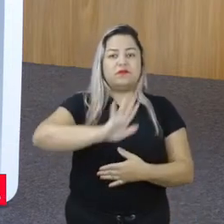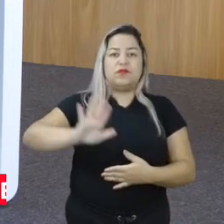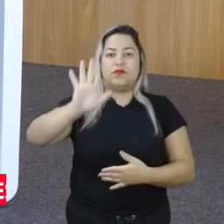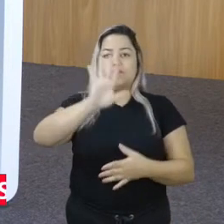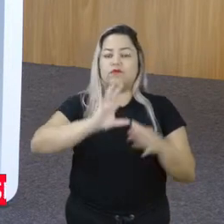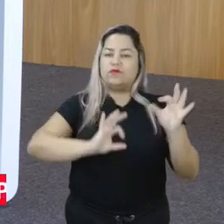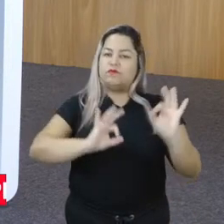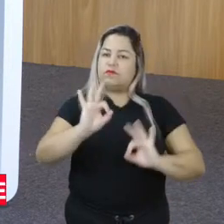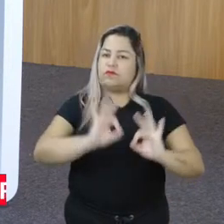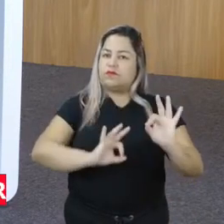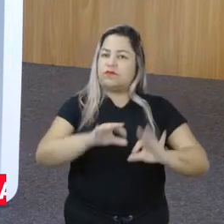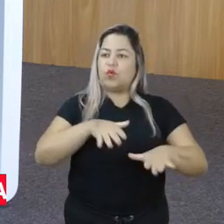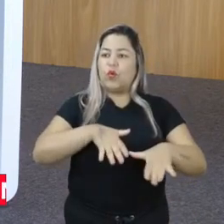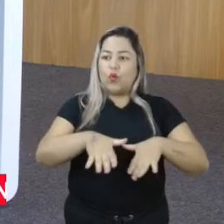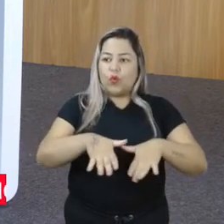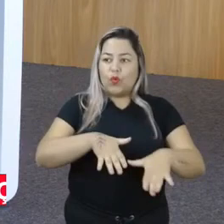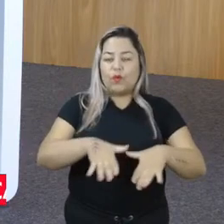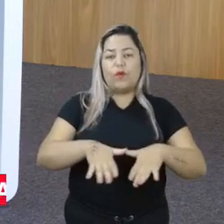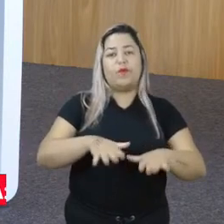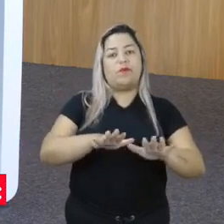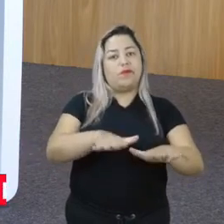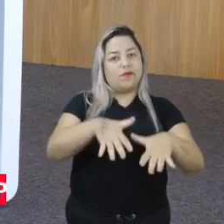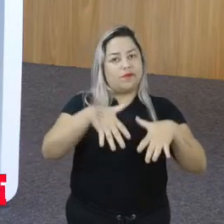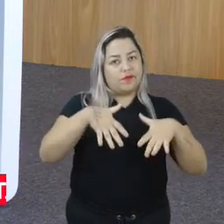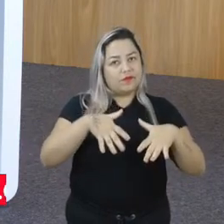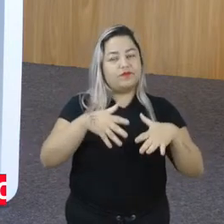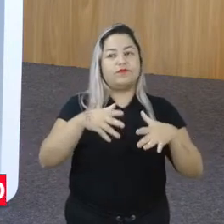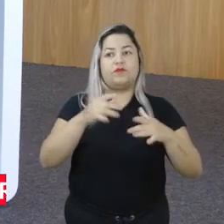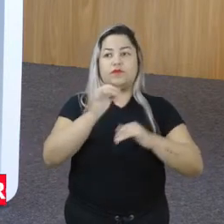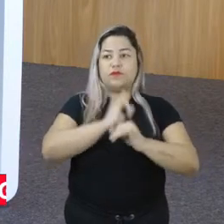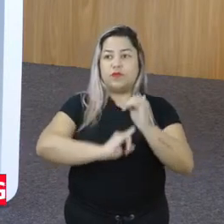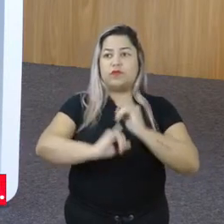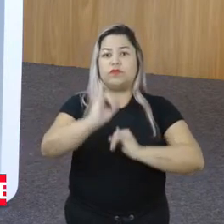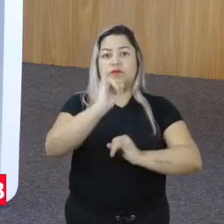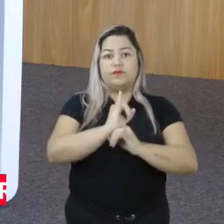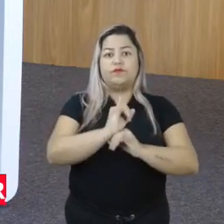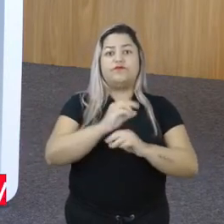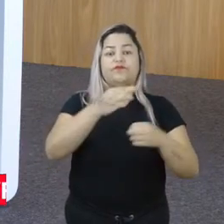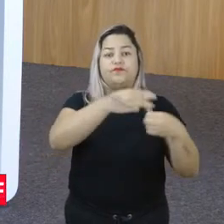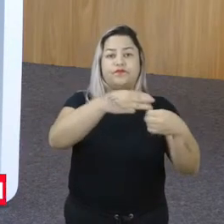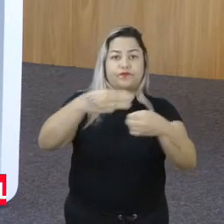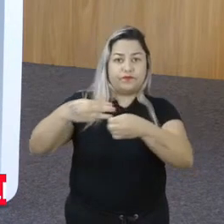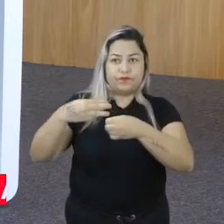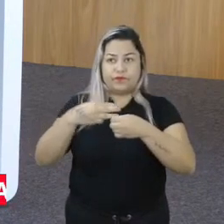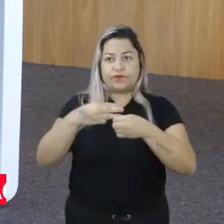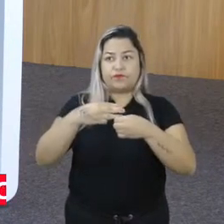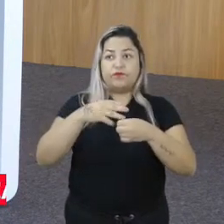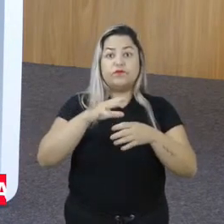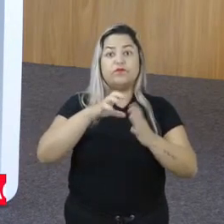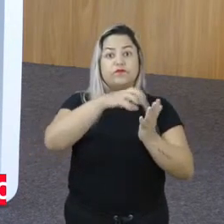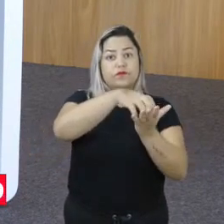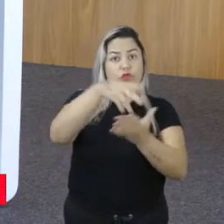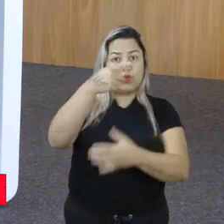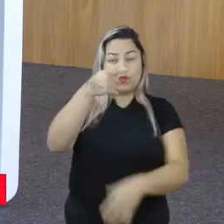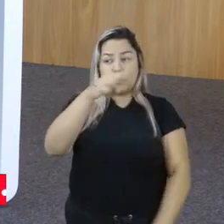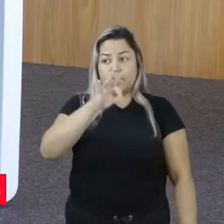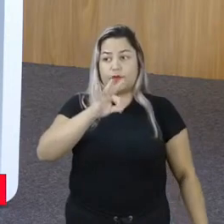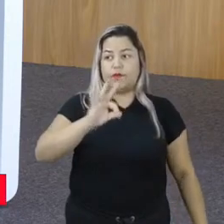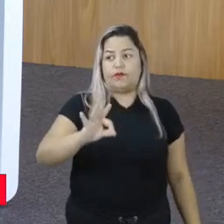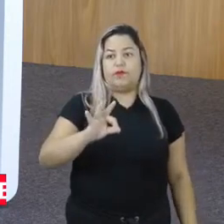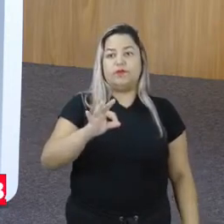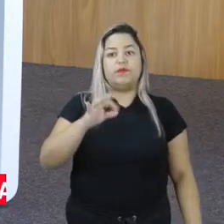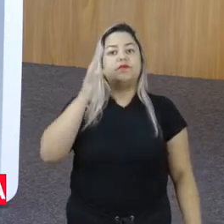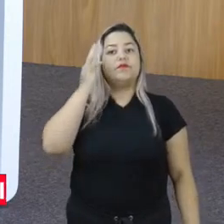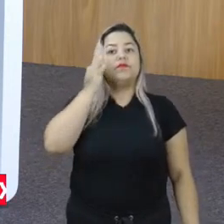organização, comenta a mobilização para a plenária online que vai acontecer entre os municípios e os dirigentes do PT. E o